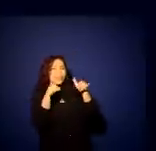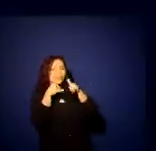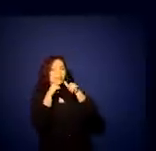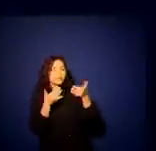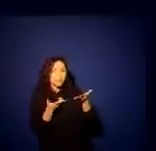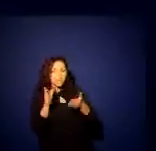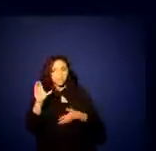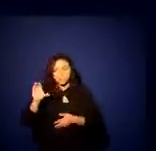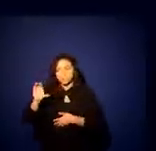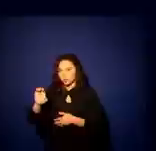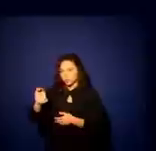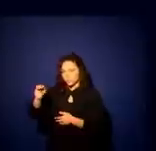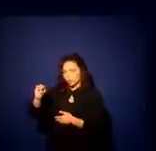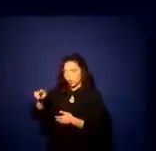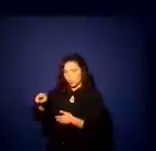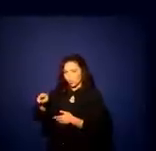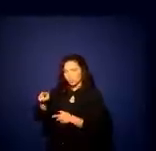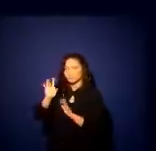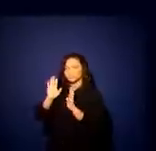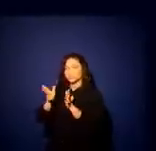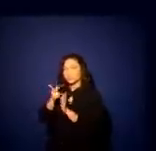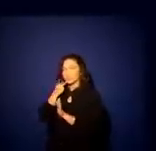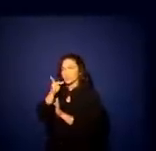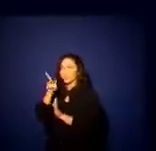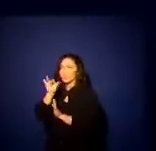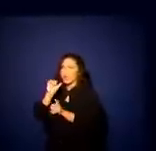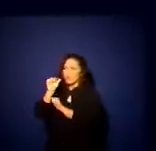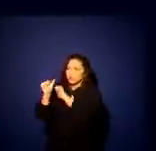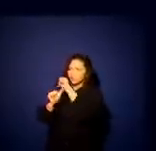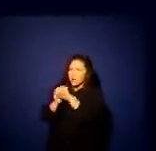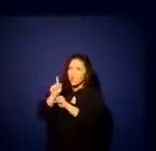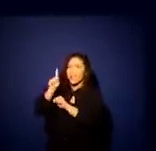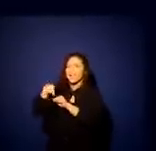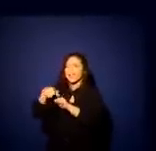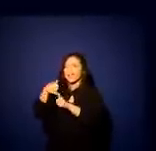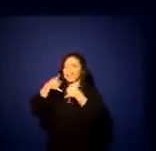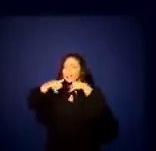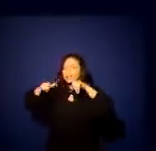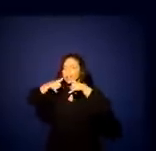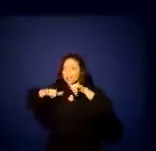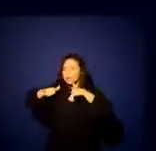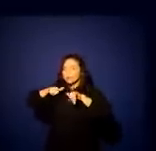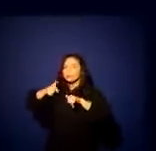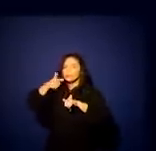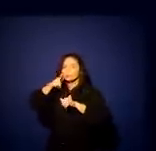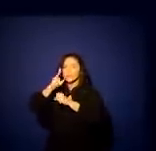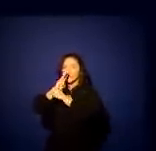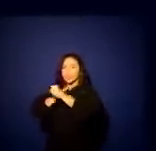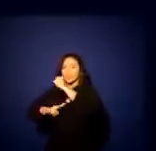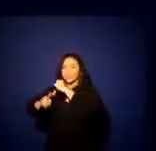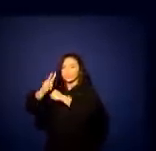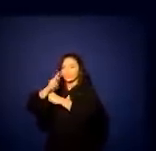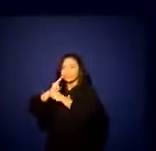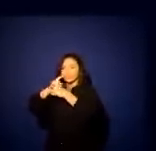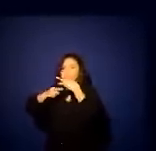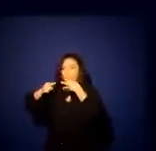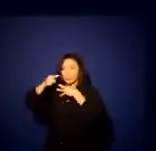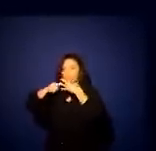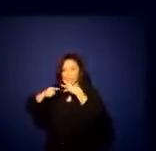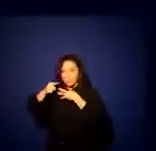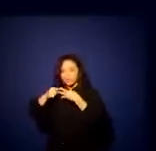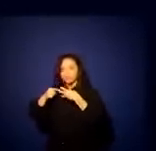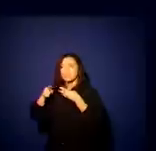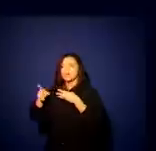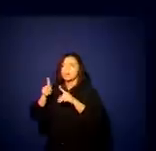novo show tem sido muito vocal a Petrobras deverá uma empresa de energia renovável e no Brasil na minha opinião não tá faltando investimento